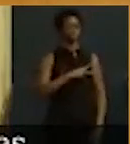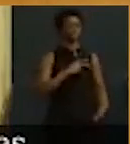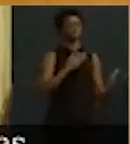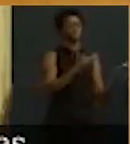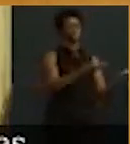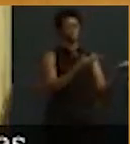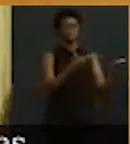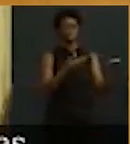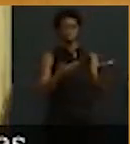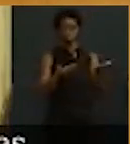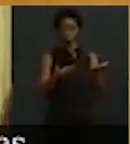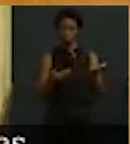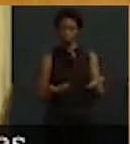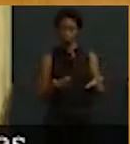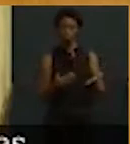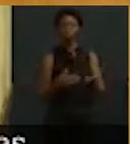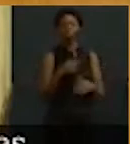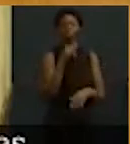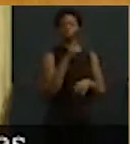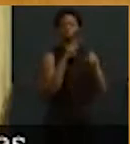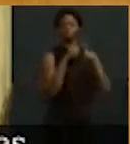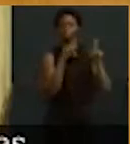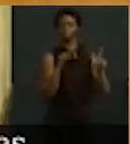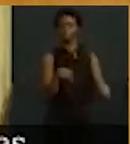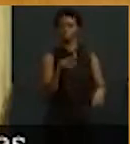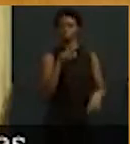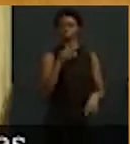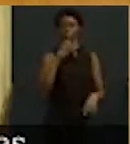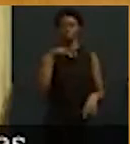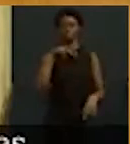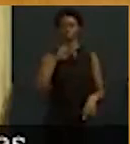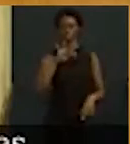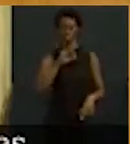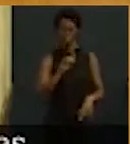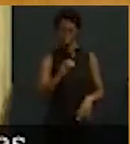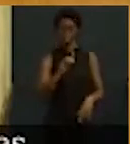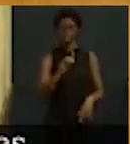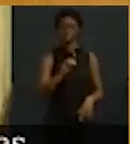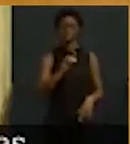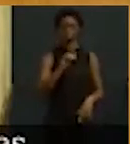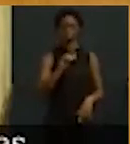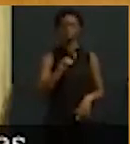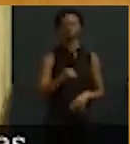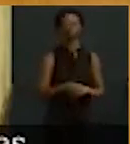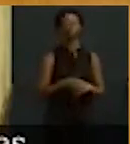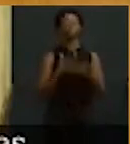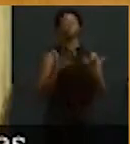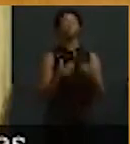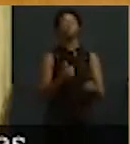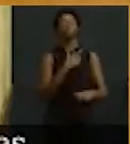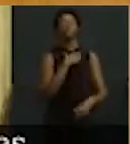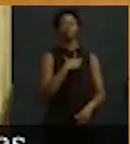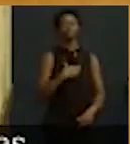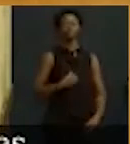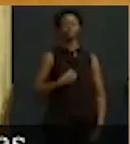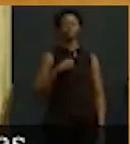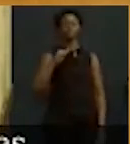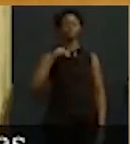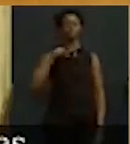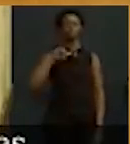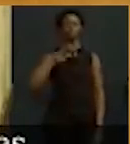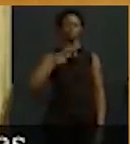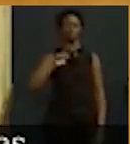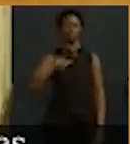de Janeiro convida o servidor Renato Marques Lisboa Filho para receber a medalha